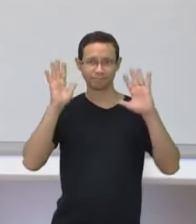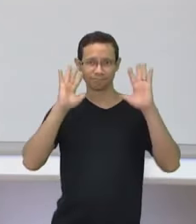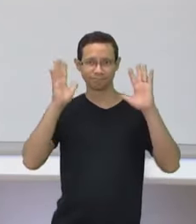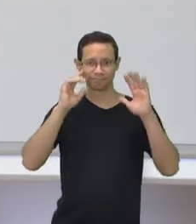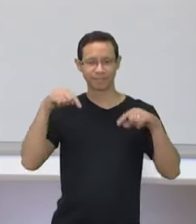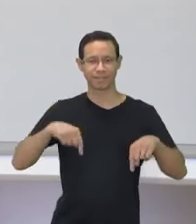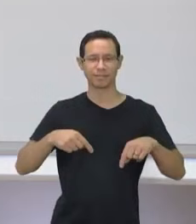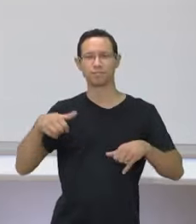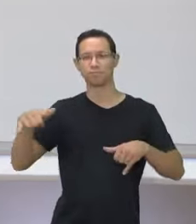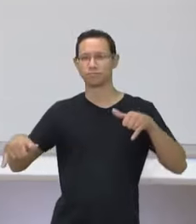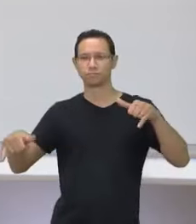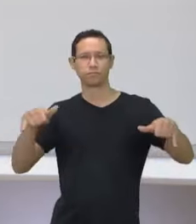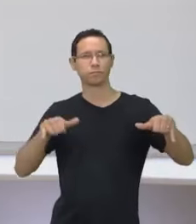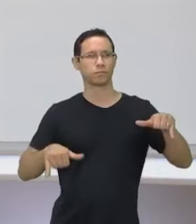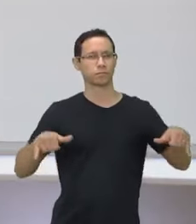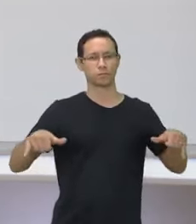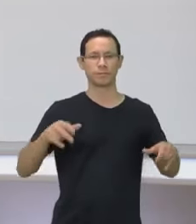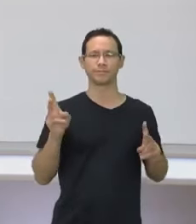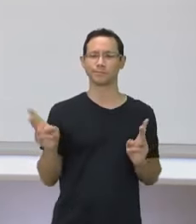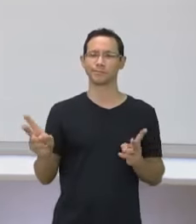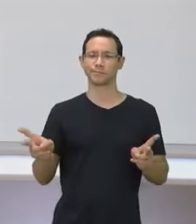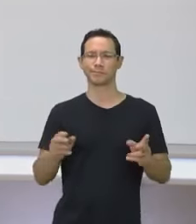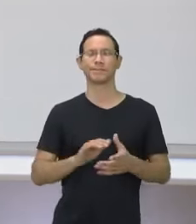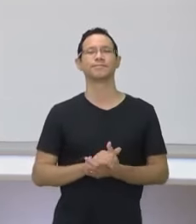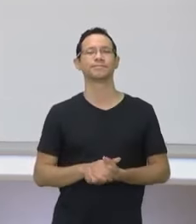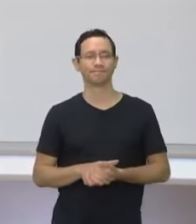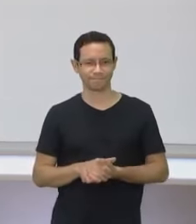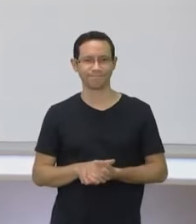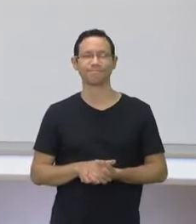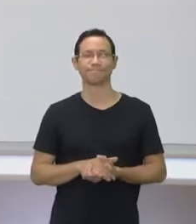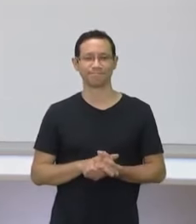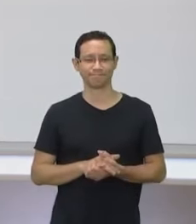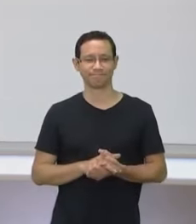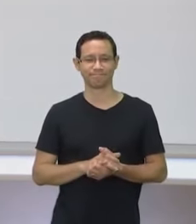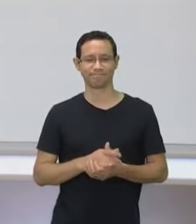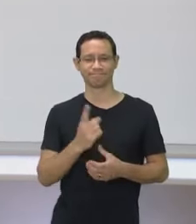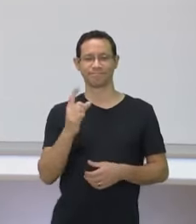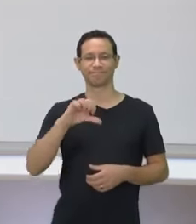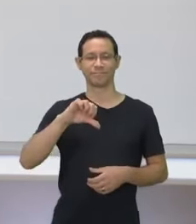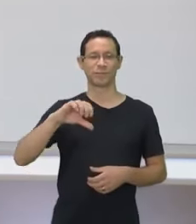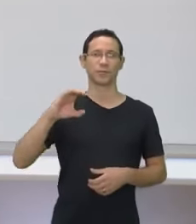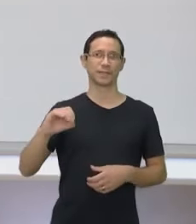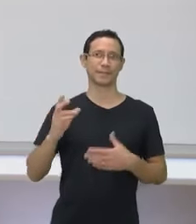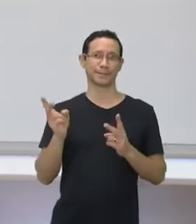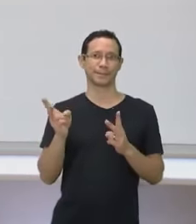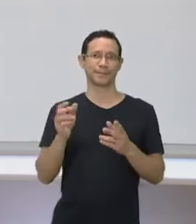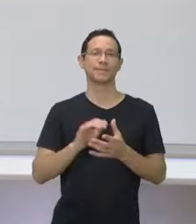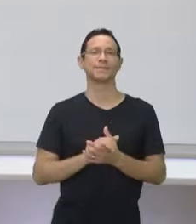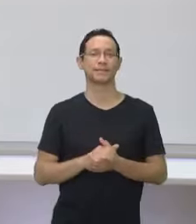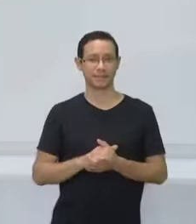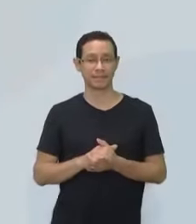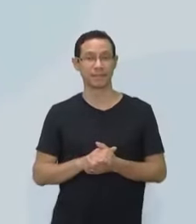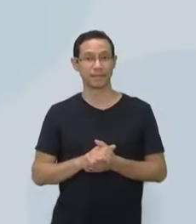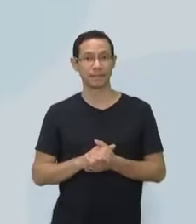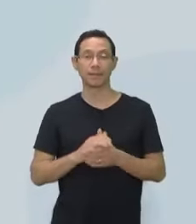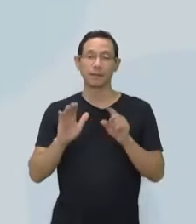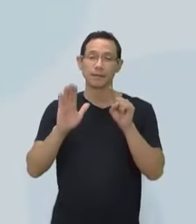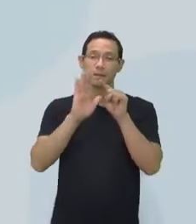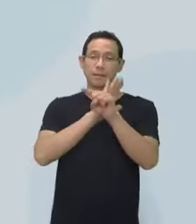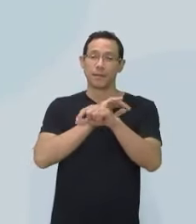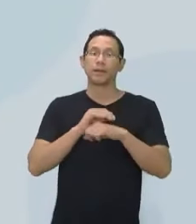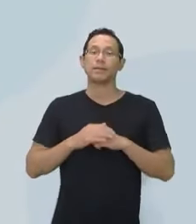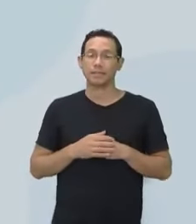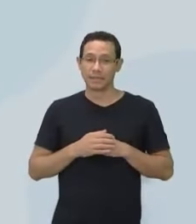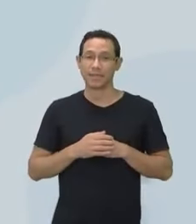gente ainda estava espalhando o telefone fixo para toda a população, né? Na década de 90 mesmo. Muito bem. Questão